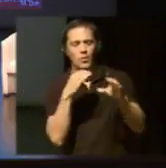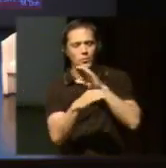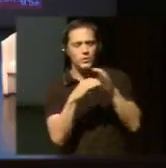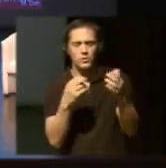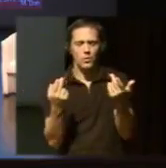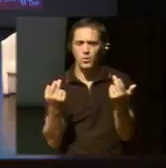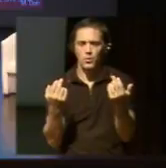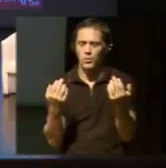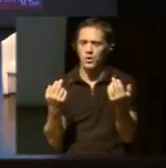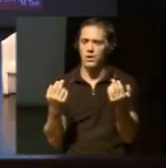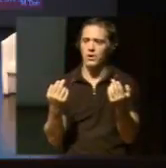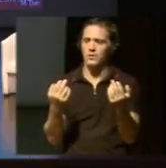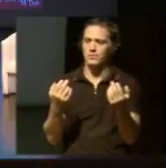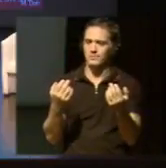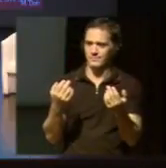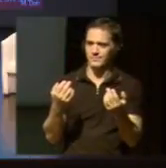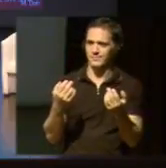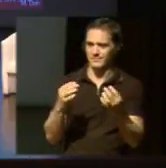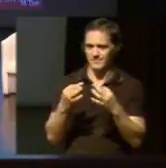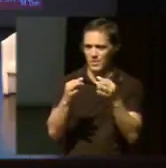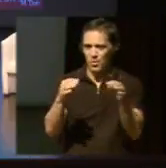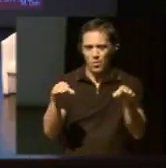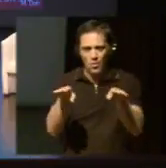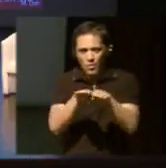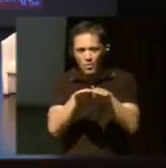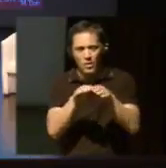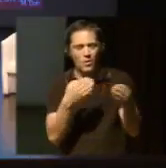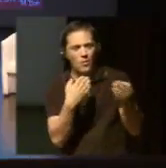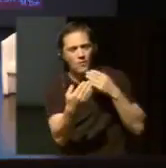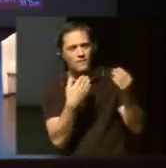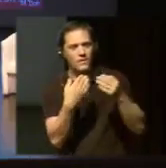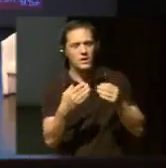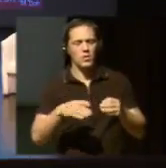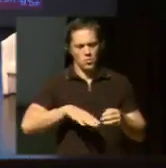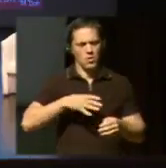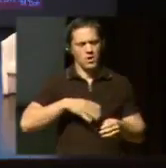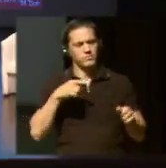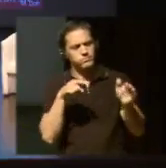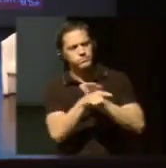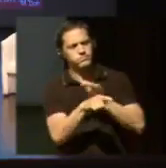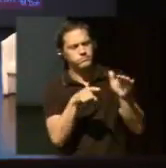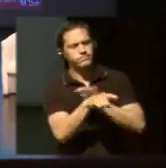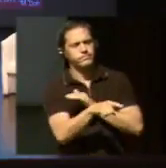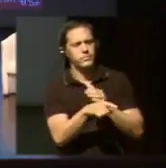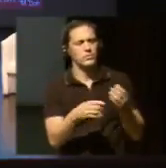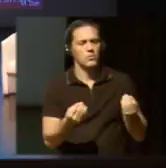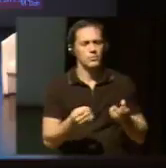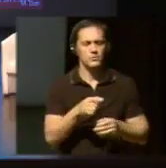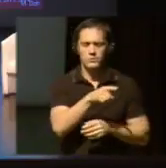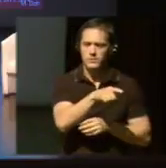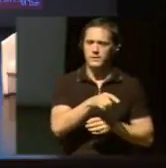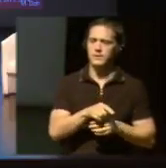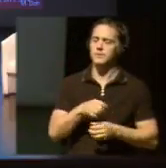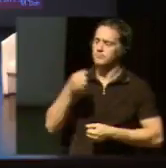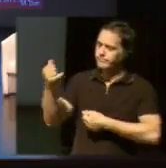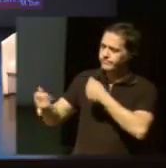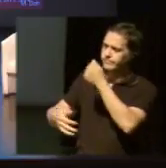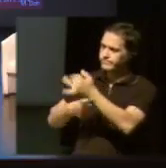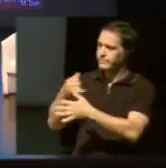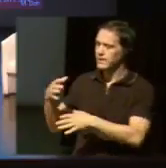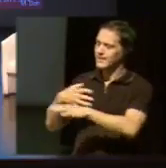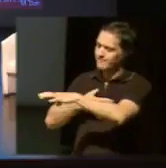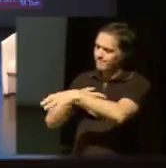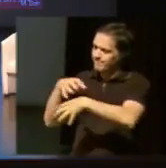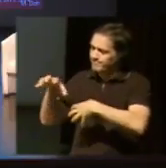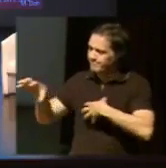linguagem tecnológica, tem mais coragem de fazer perguntas. O mensageiro idoso também tem mais compreensão